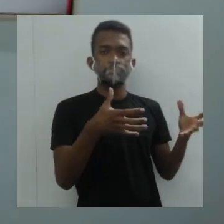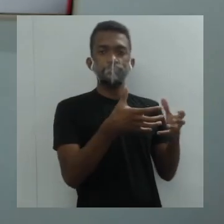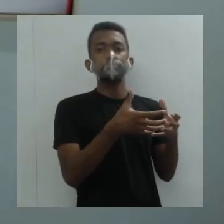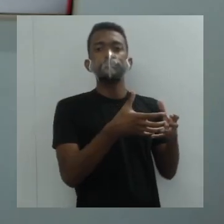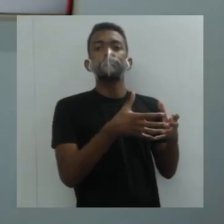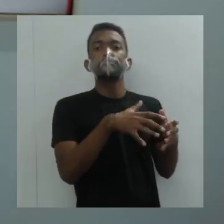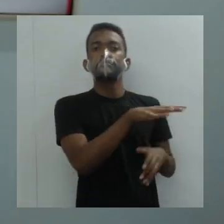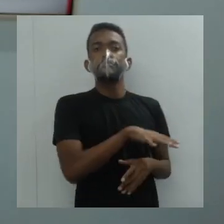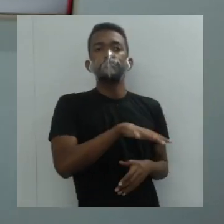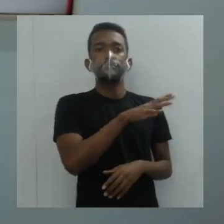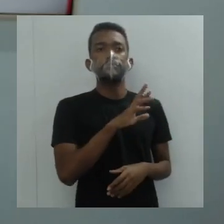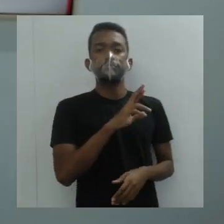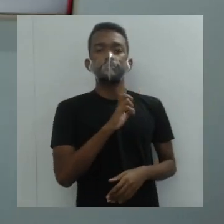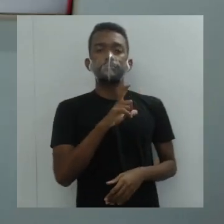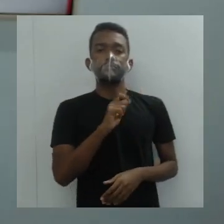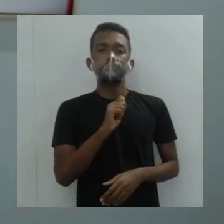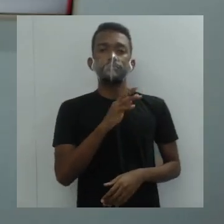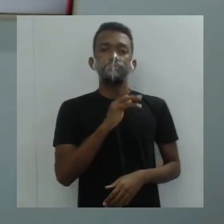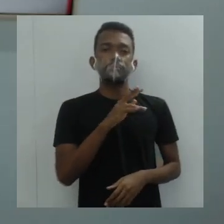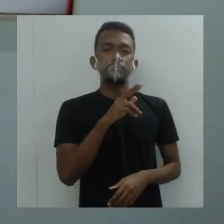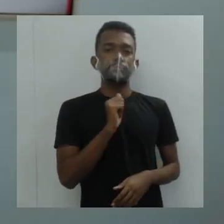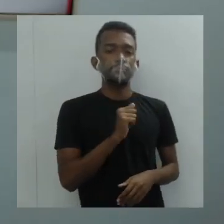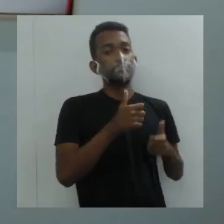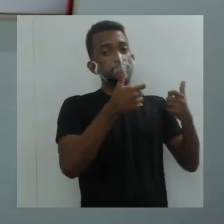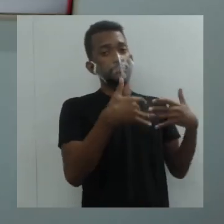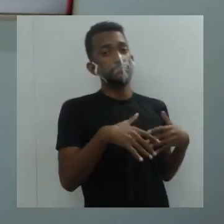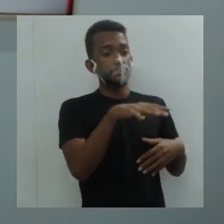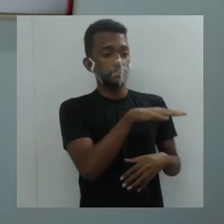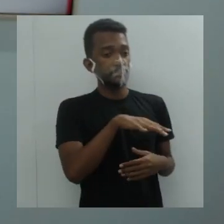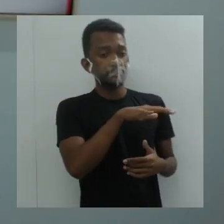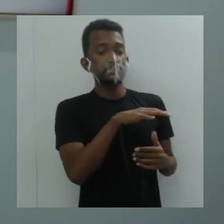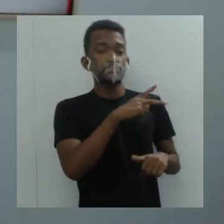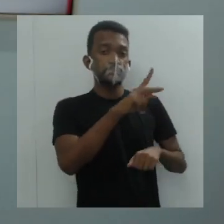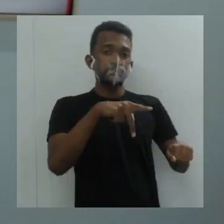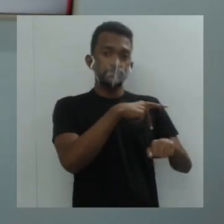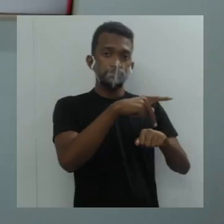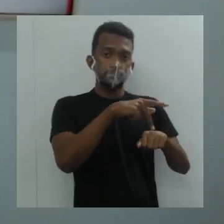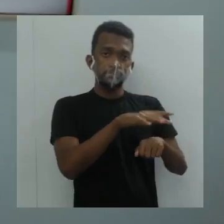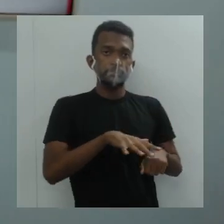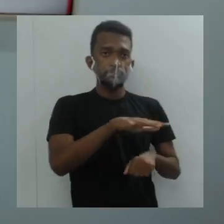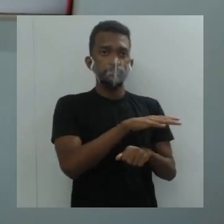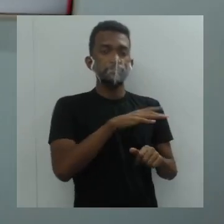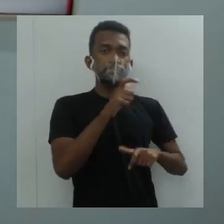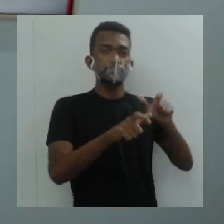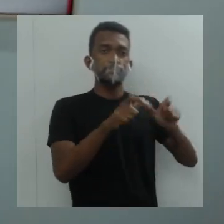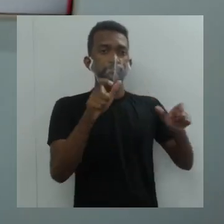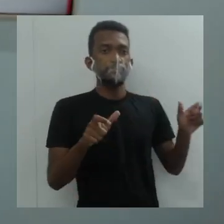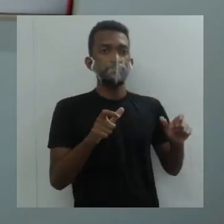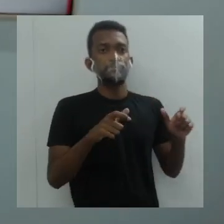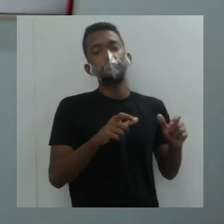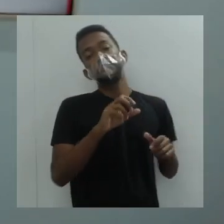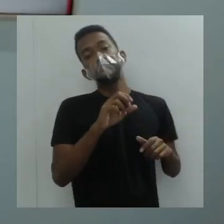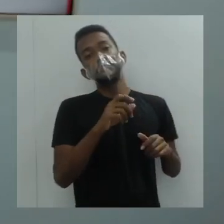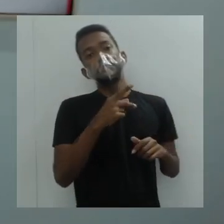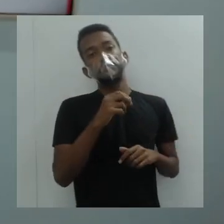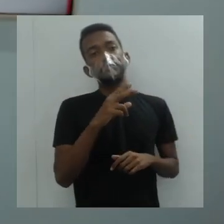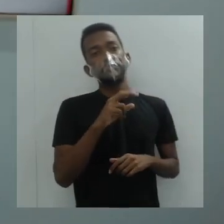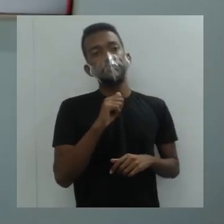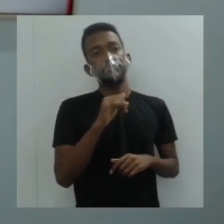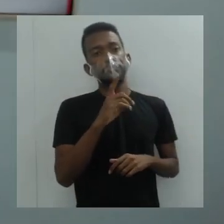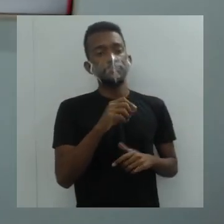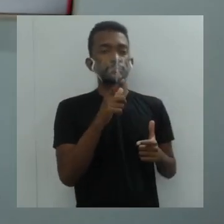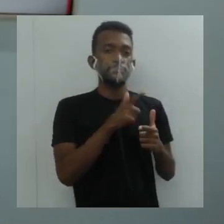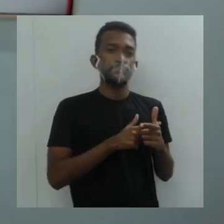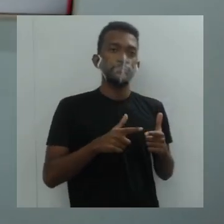de população relativa, eu vou falar de um país povoado, ou seja, a média